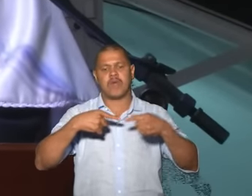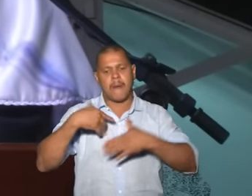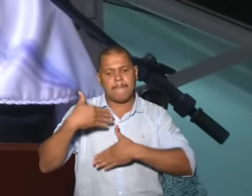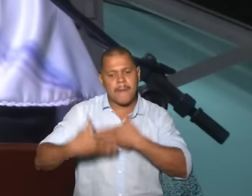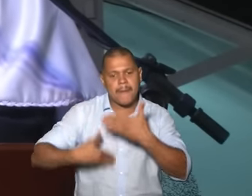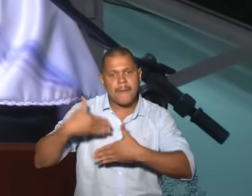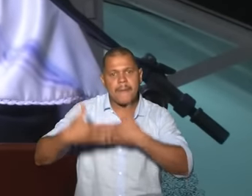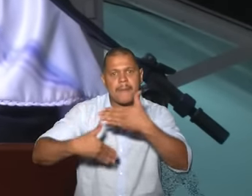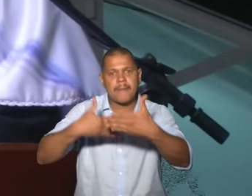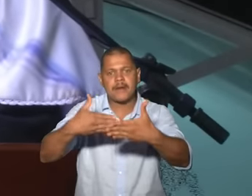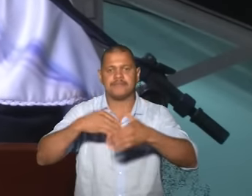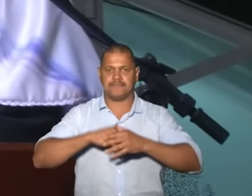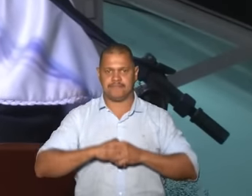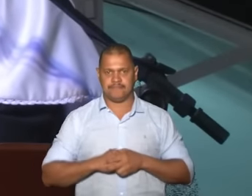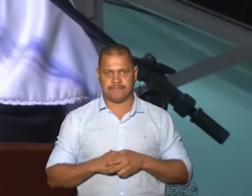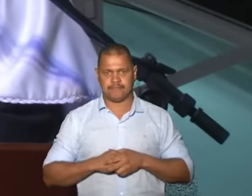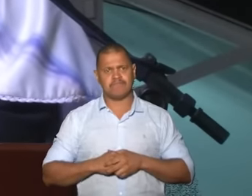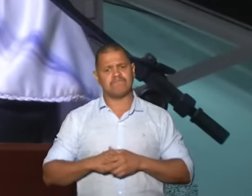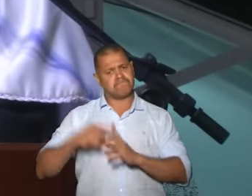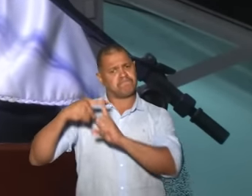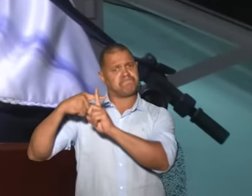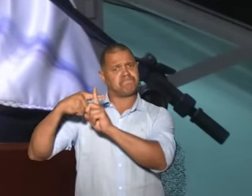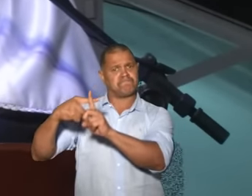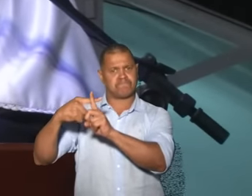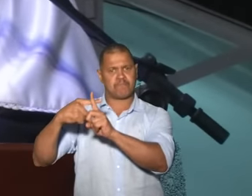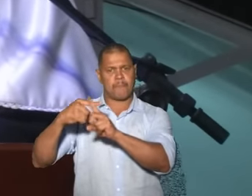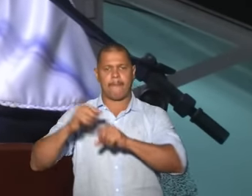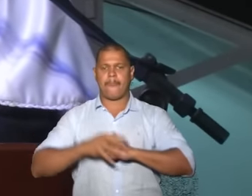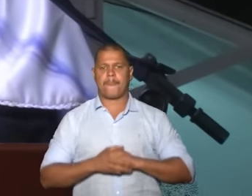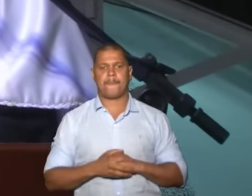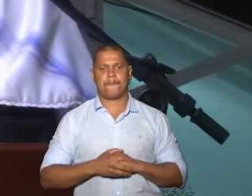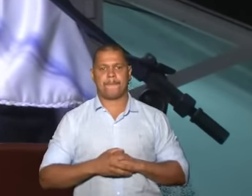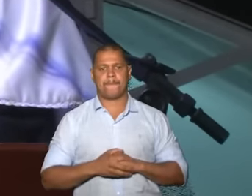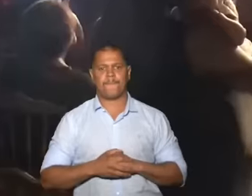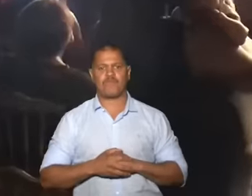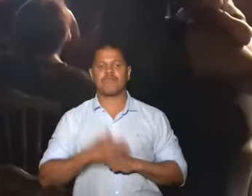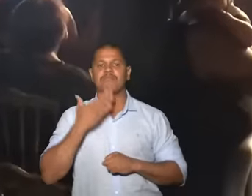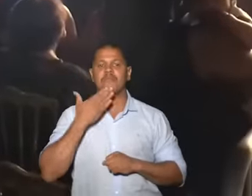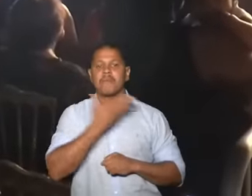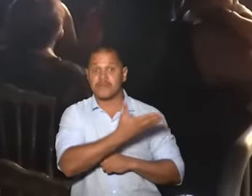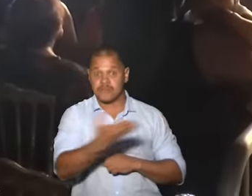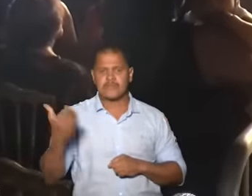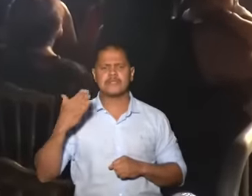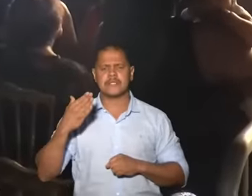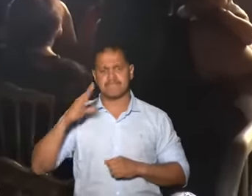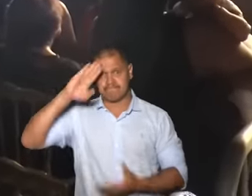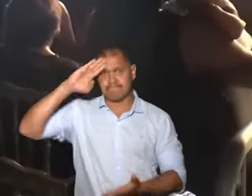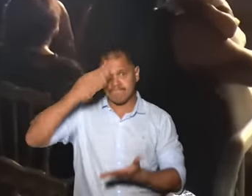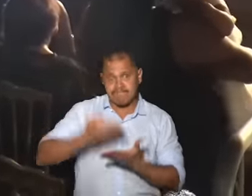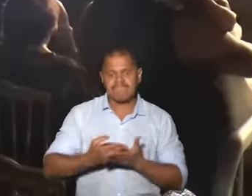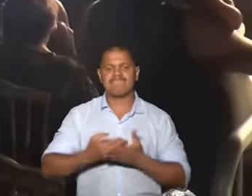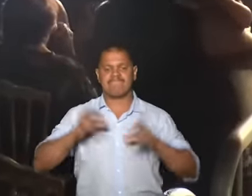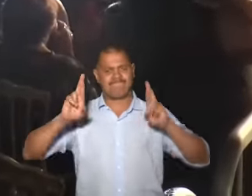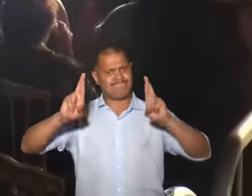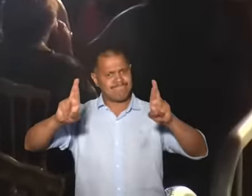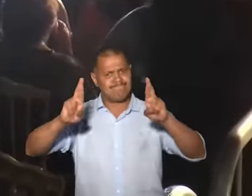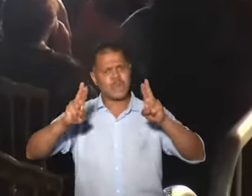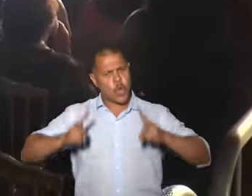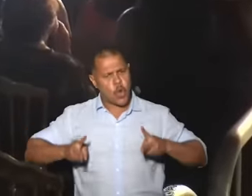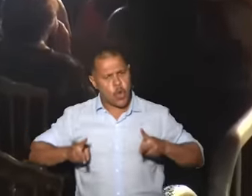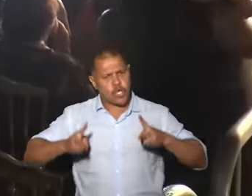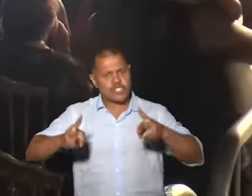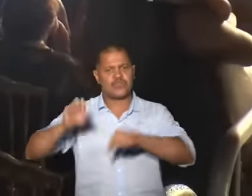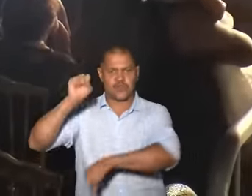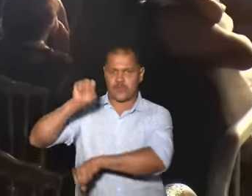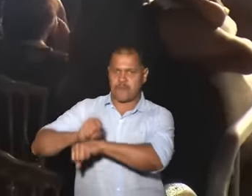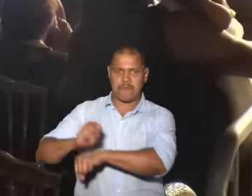promissor, benéfico e positivo. Peço a vocês, tenham esperança. Alimentem continuamente a